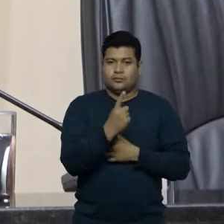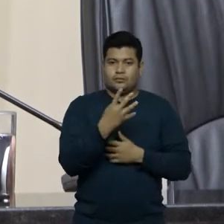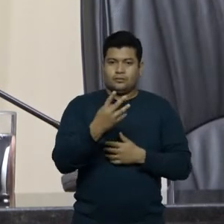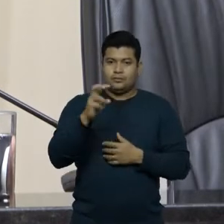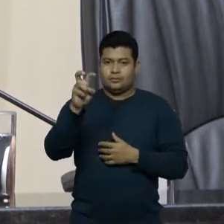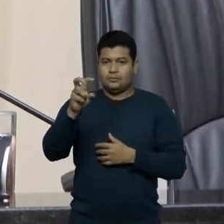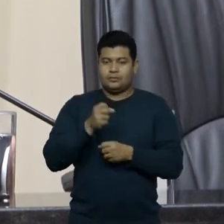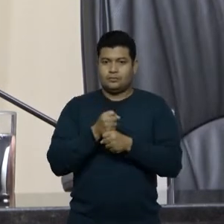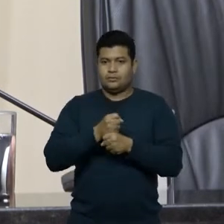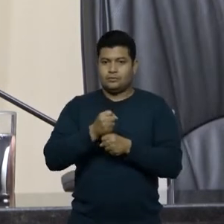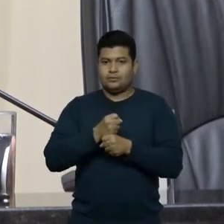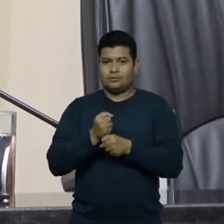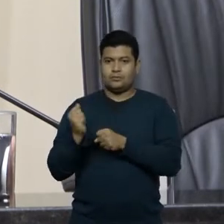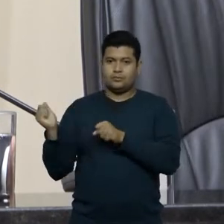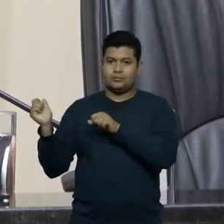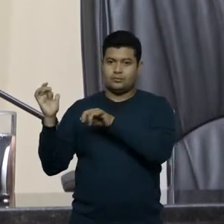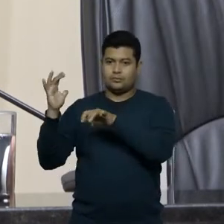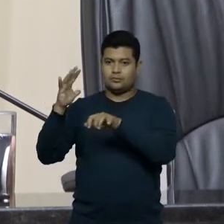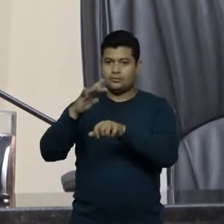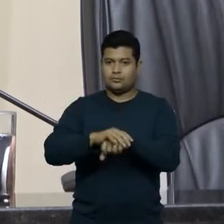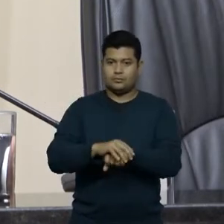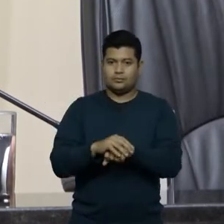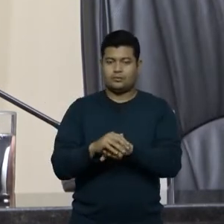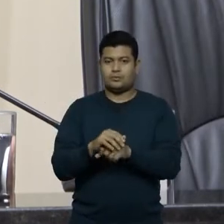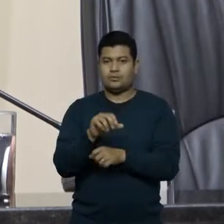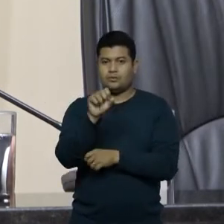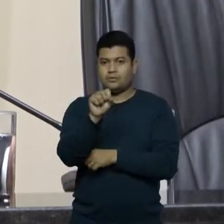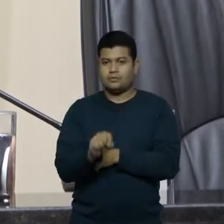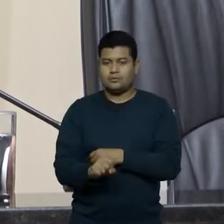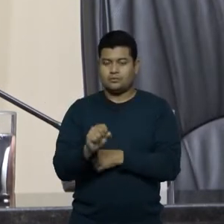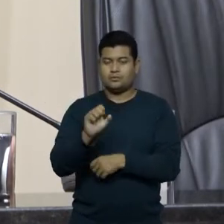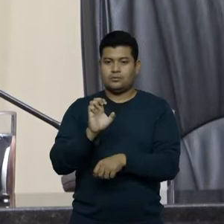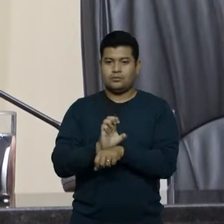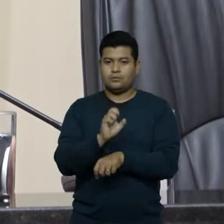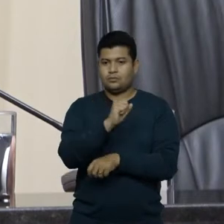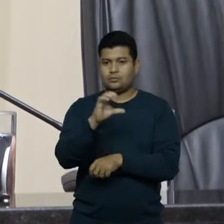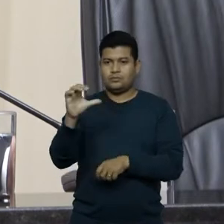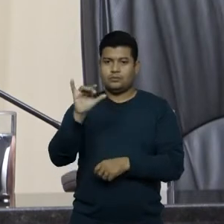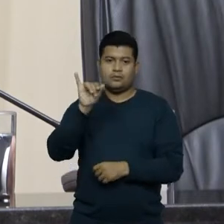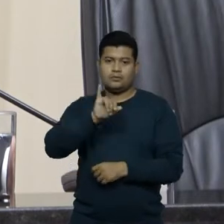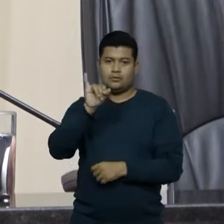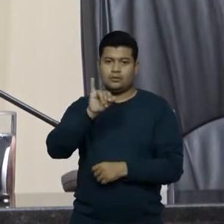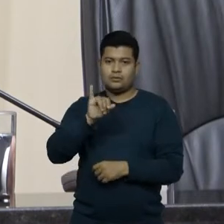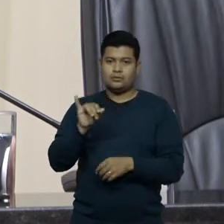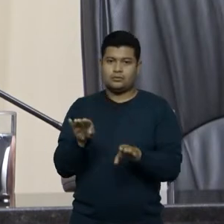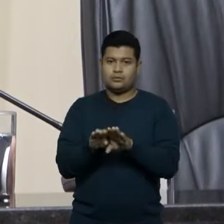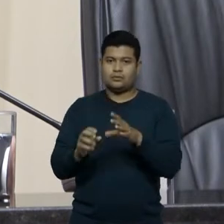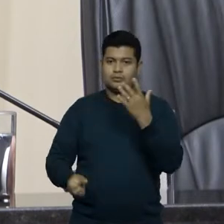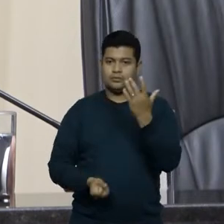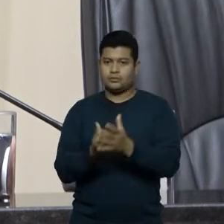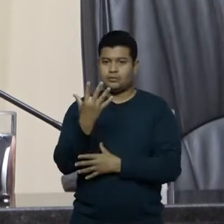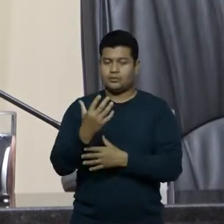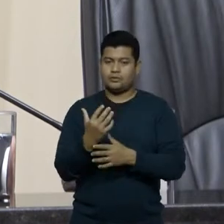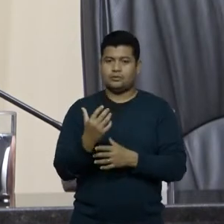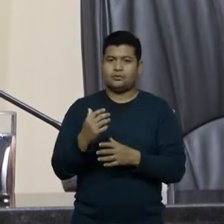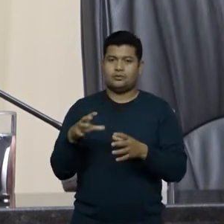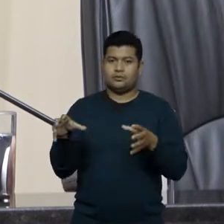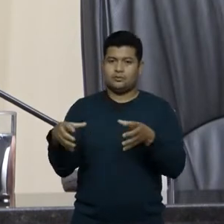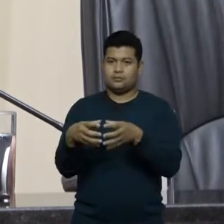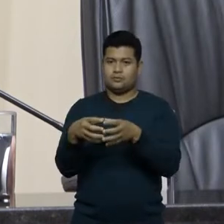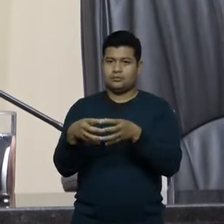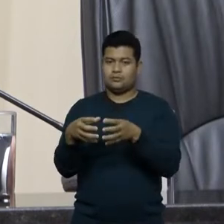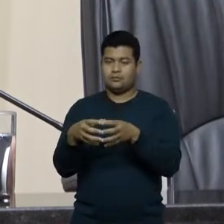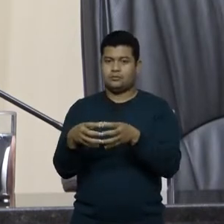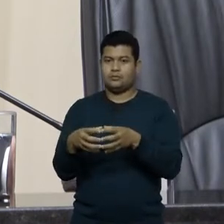da imigração italiana no sul de Santa Catarina EA fundação da Colômbia Azambuja em